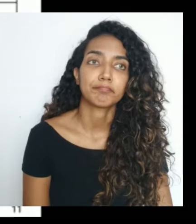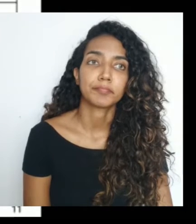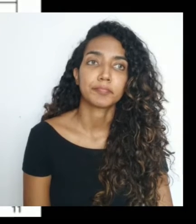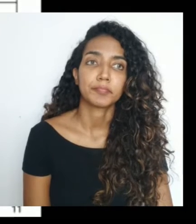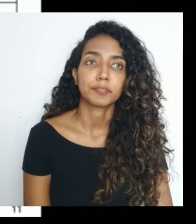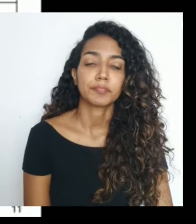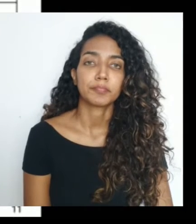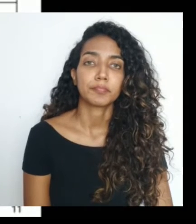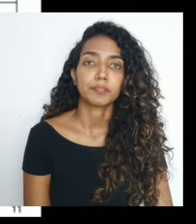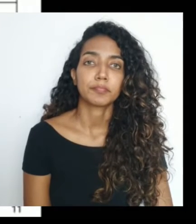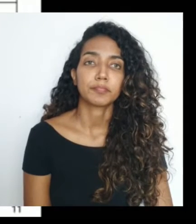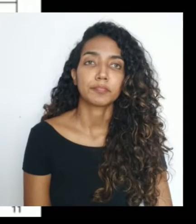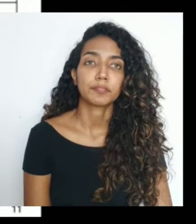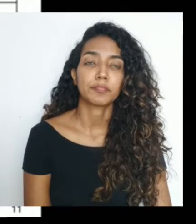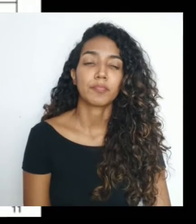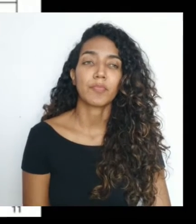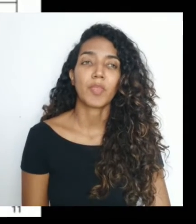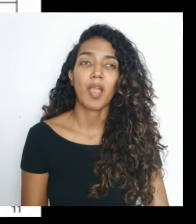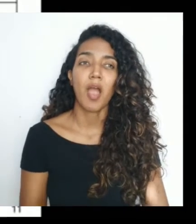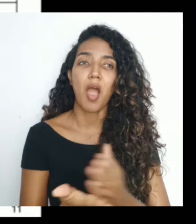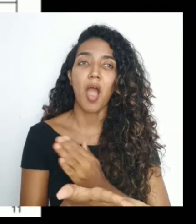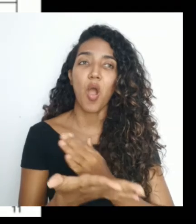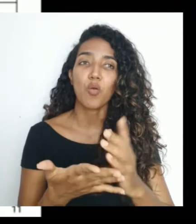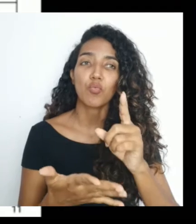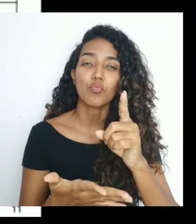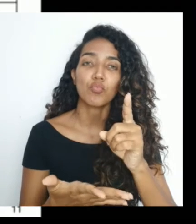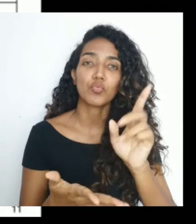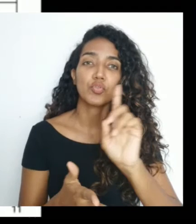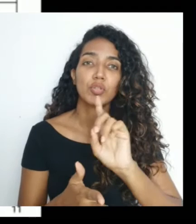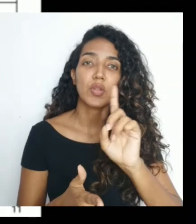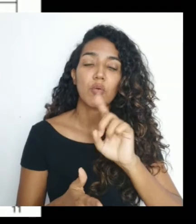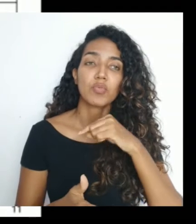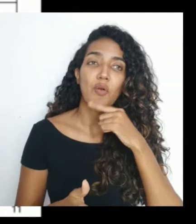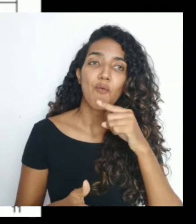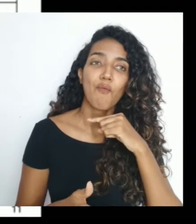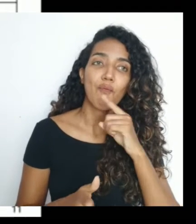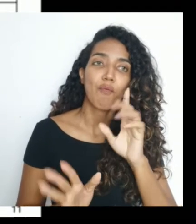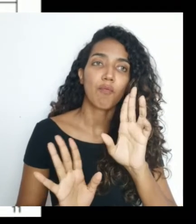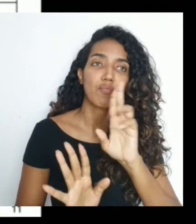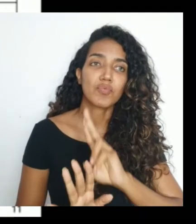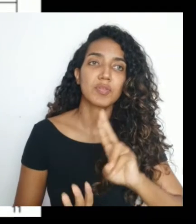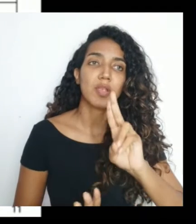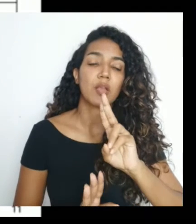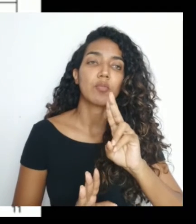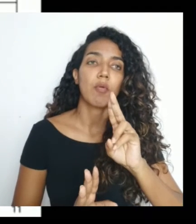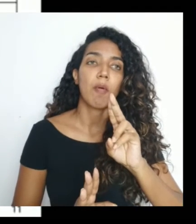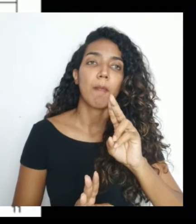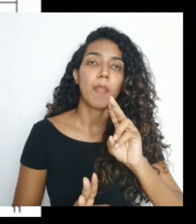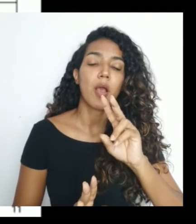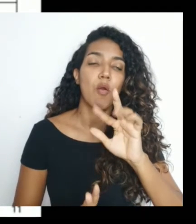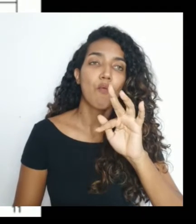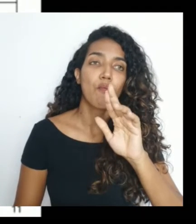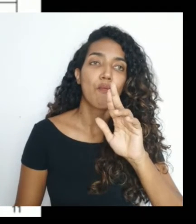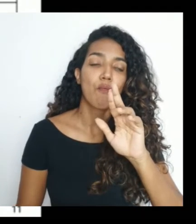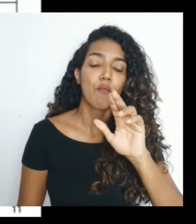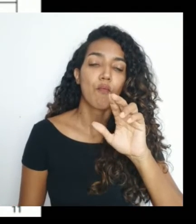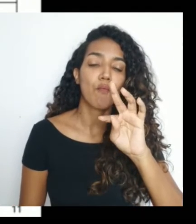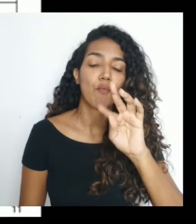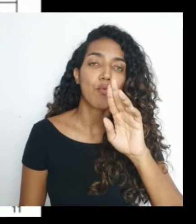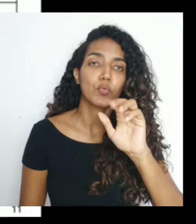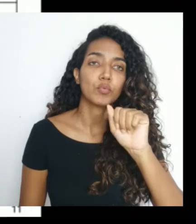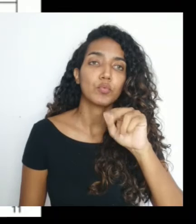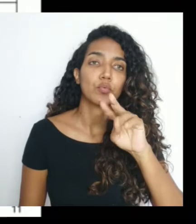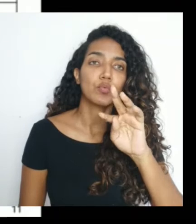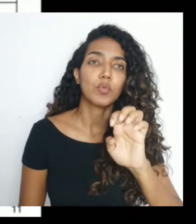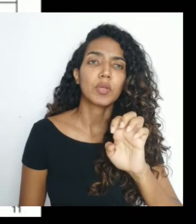são válidos, que tem um asterisco aqui, não são válidos para tipo de ponto flutuante. Beleza? Bom, e se a gente quiser testar a igualdade